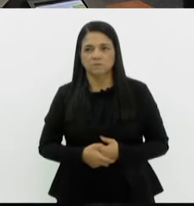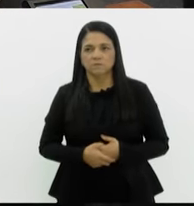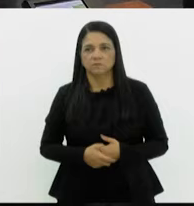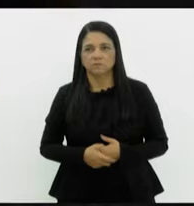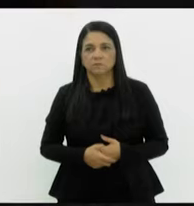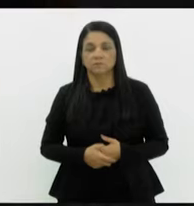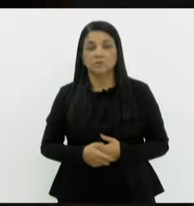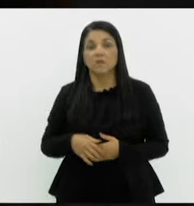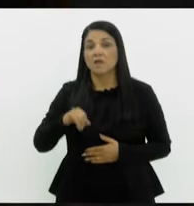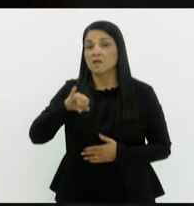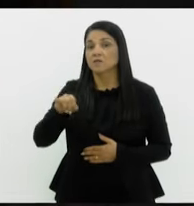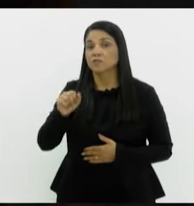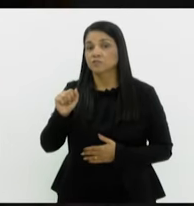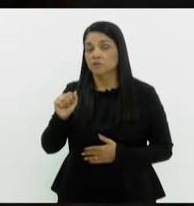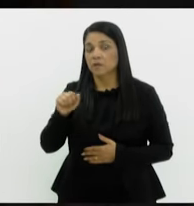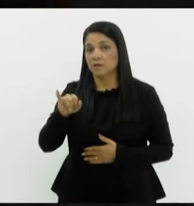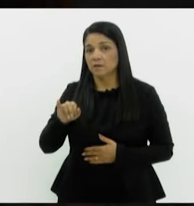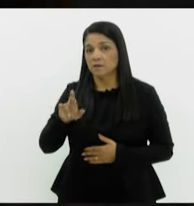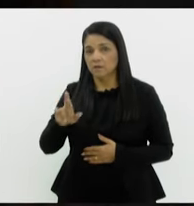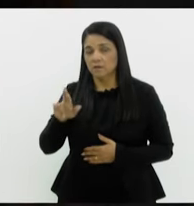Jair também, autoria no...